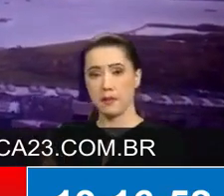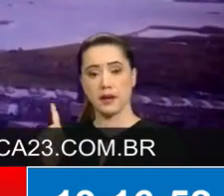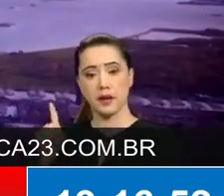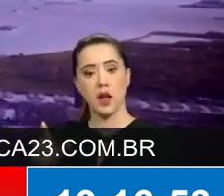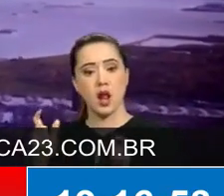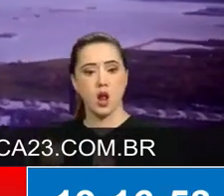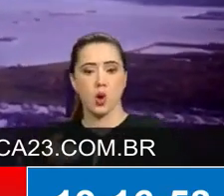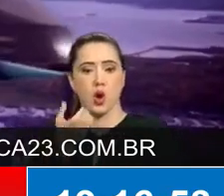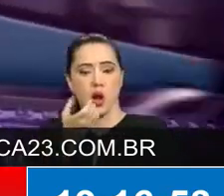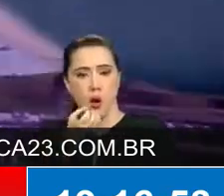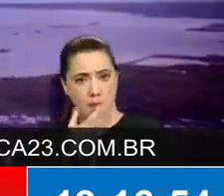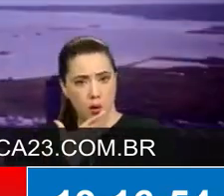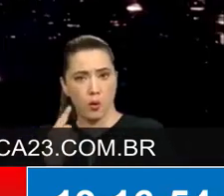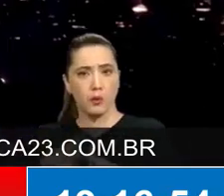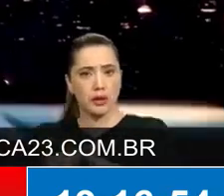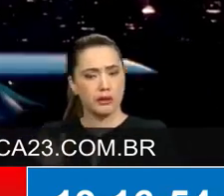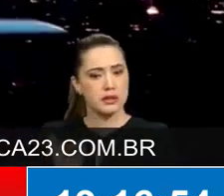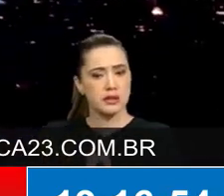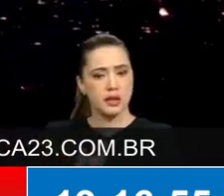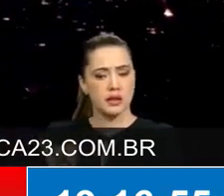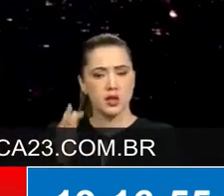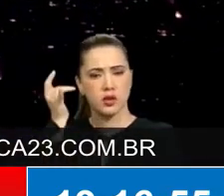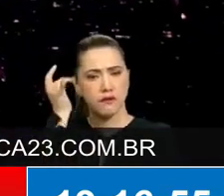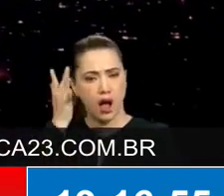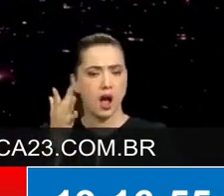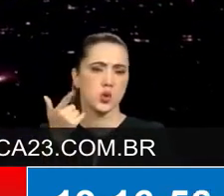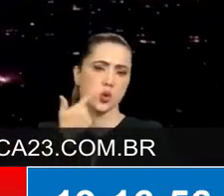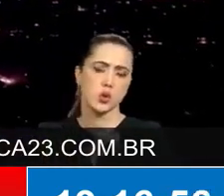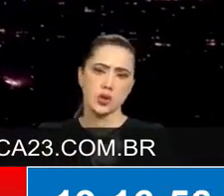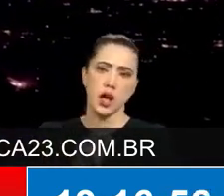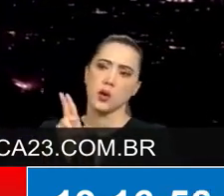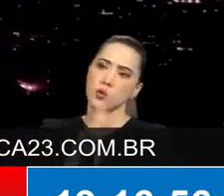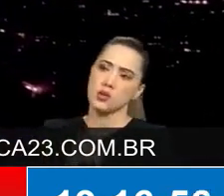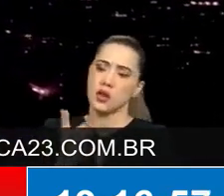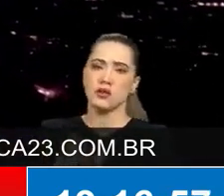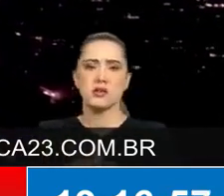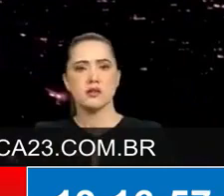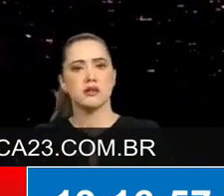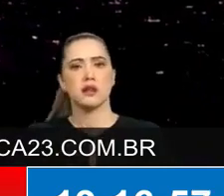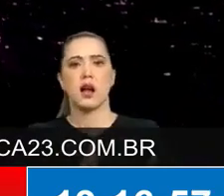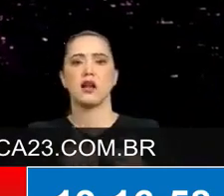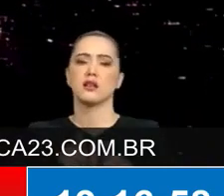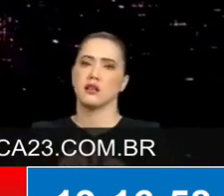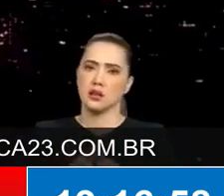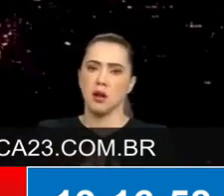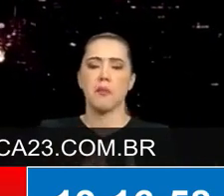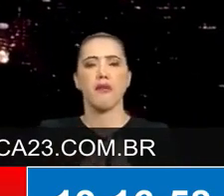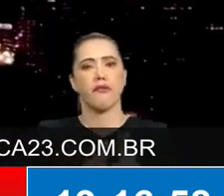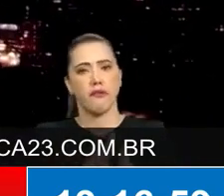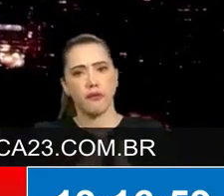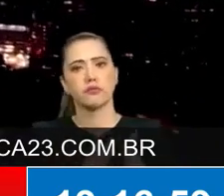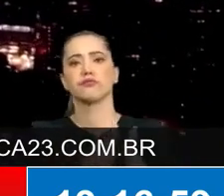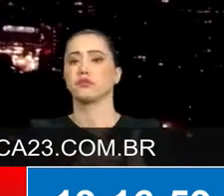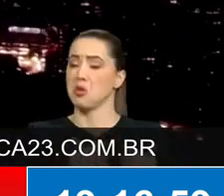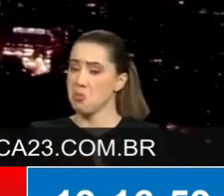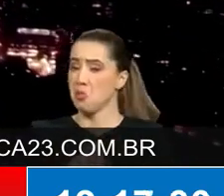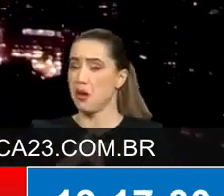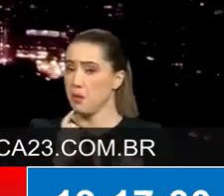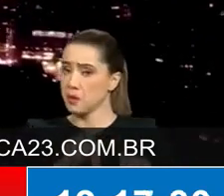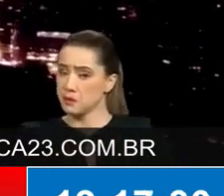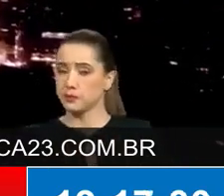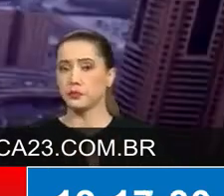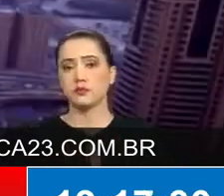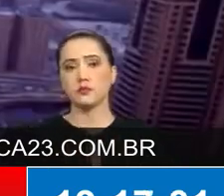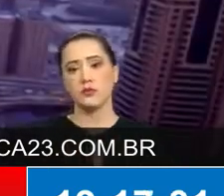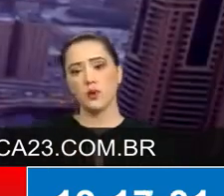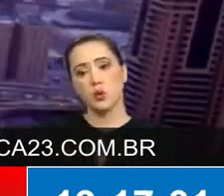de uma logística estratégica, com fácil acesso por meio de rodovias e ferrovia. E também pode contar com o apoio